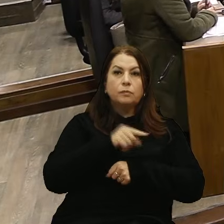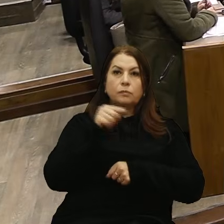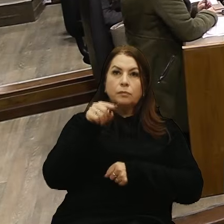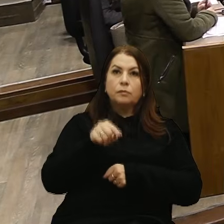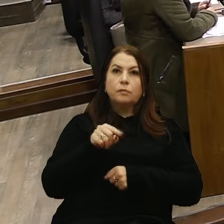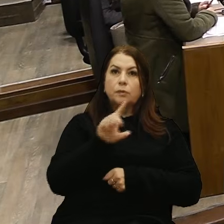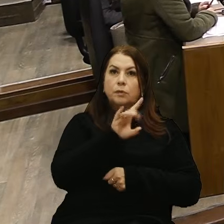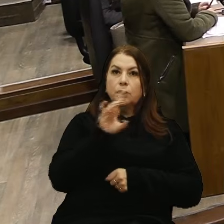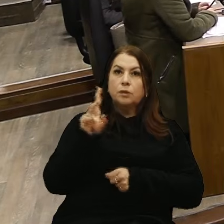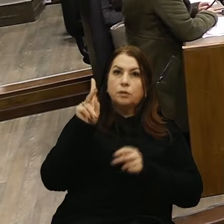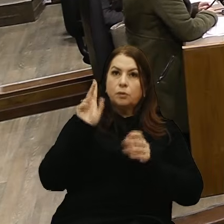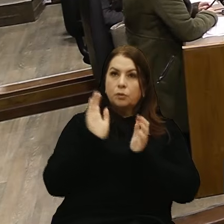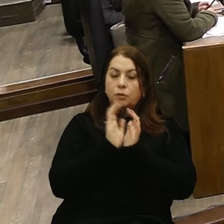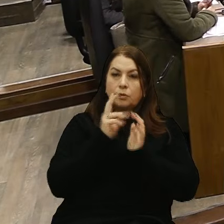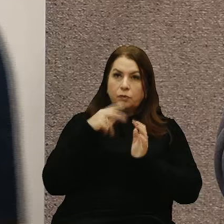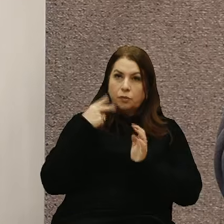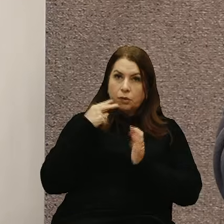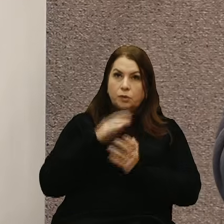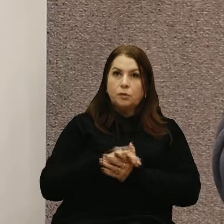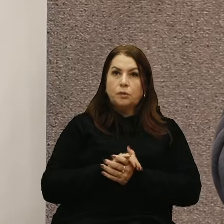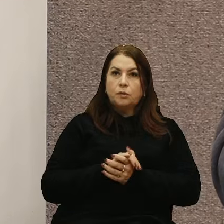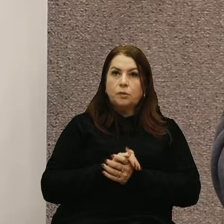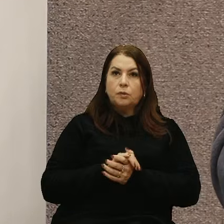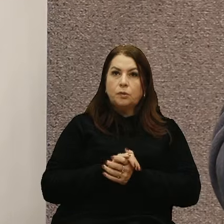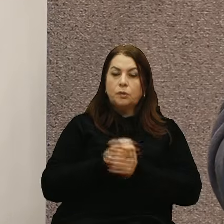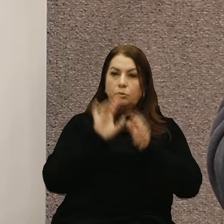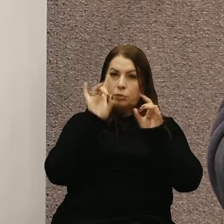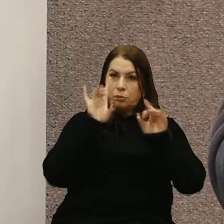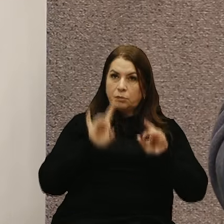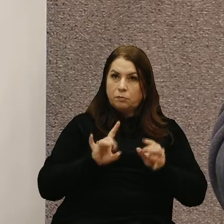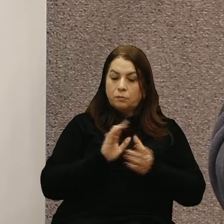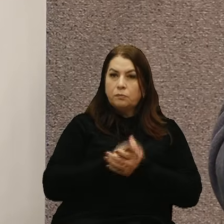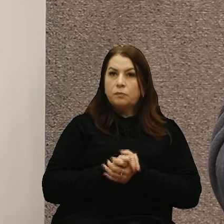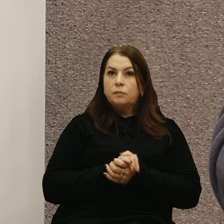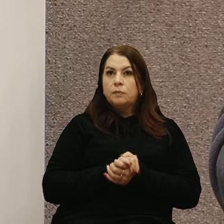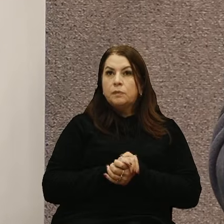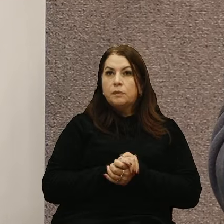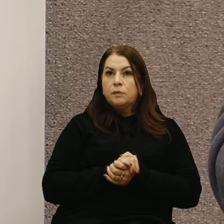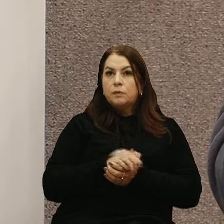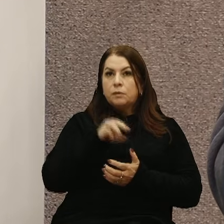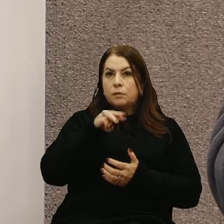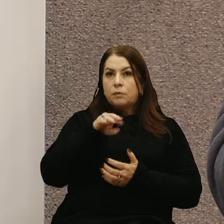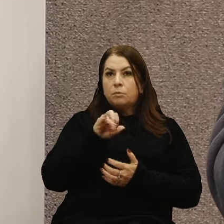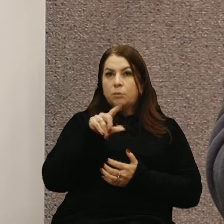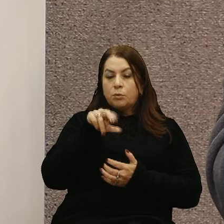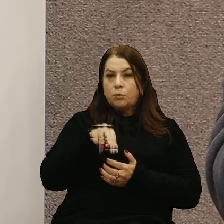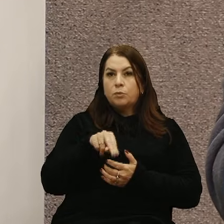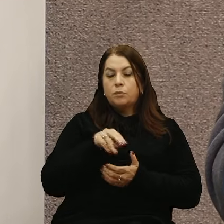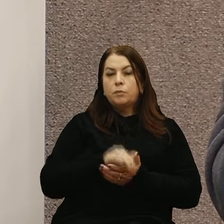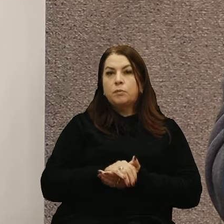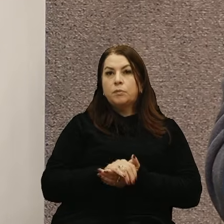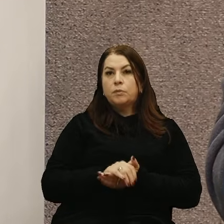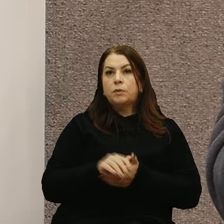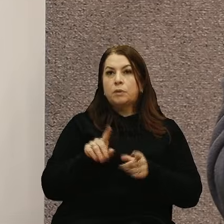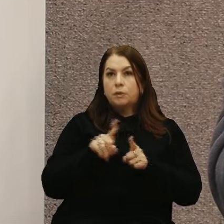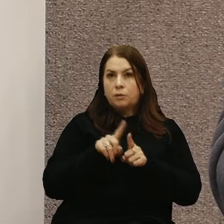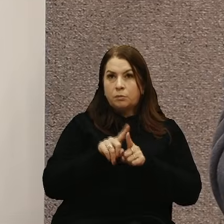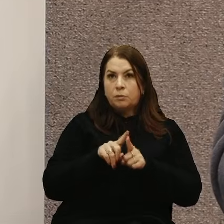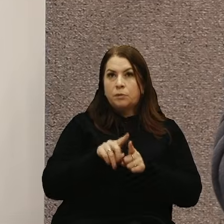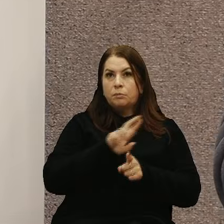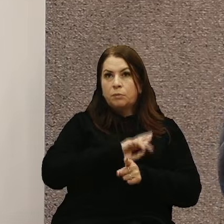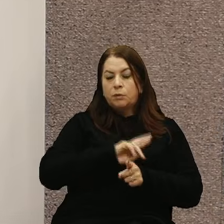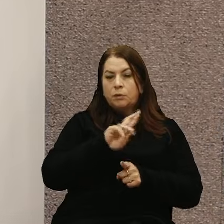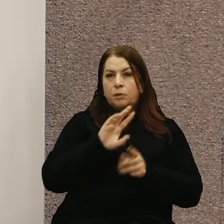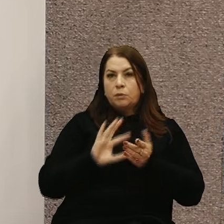cada um dos colegas vereadores, de maneira especial ao Milton Barcarolo, da mesma forma também aqui